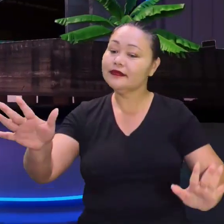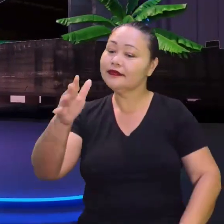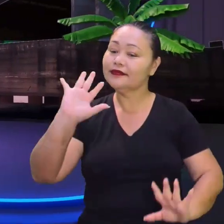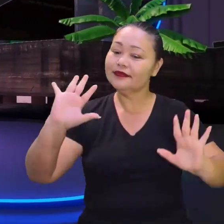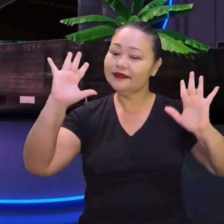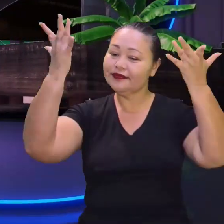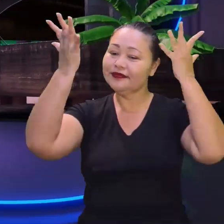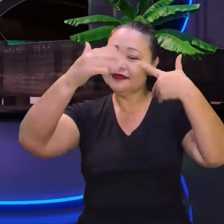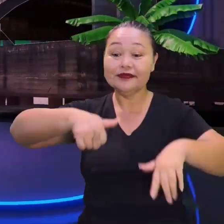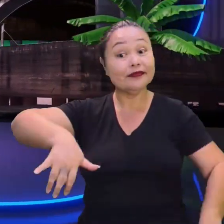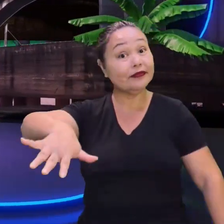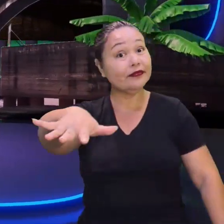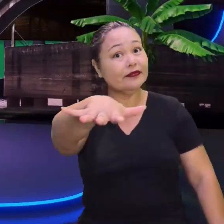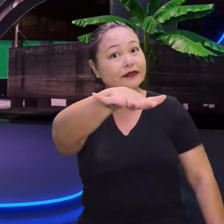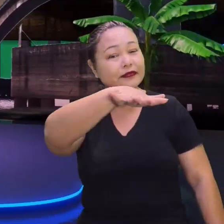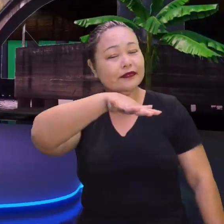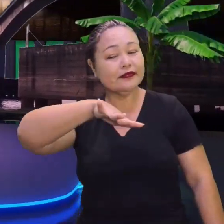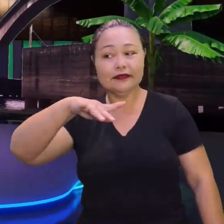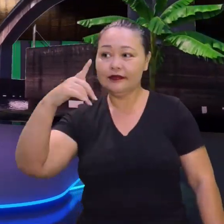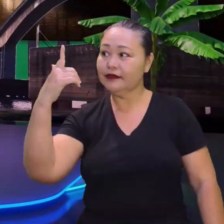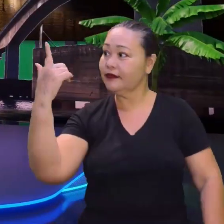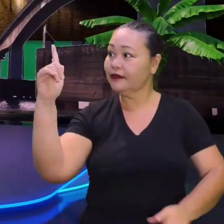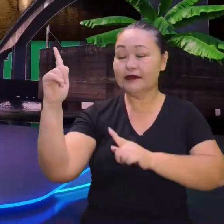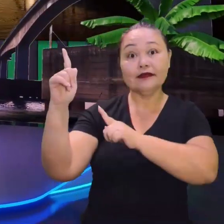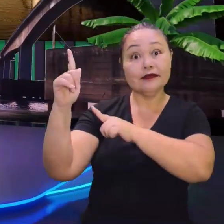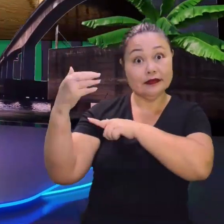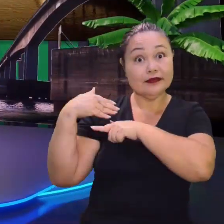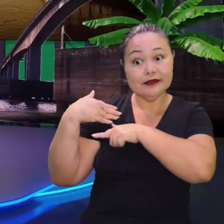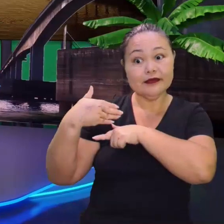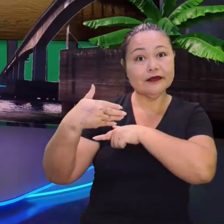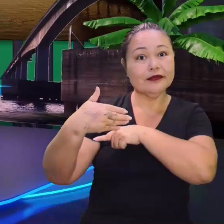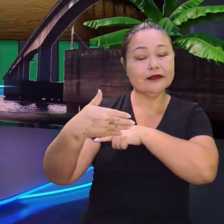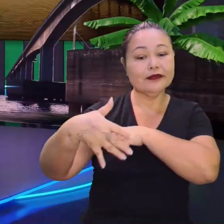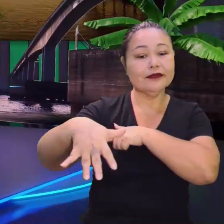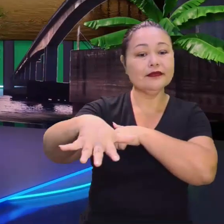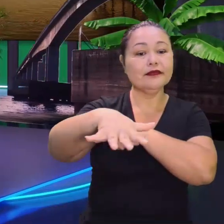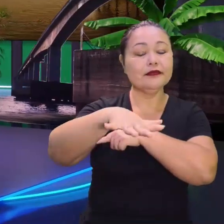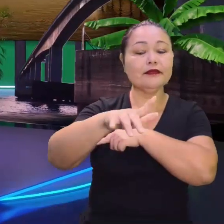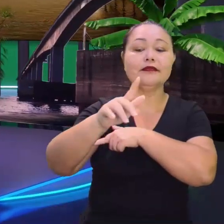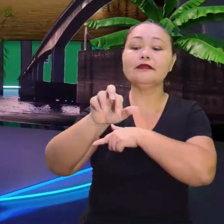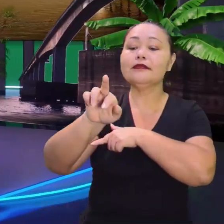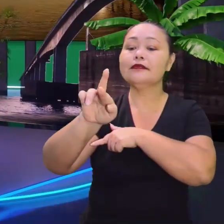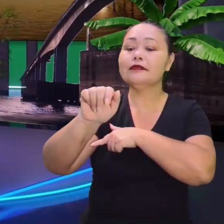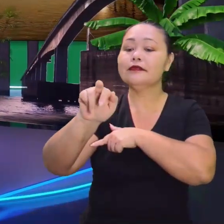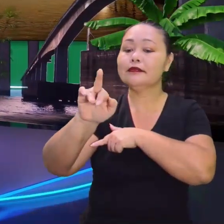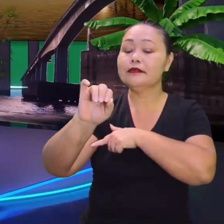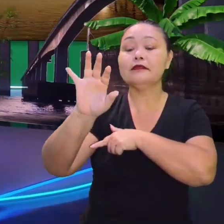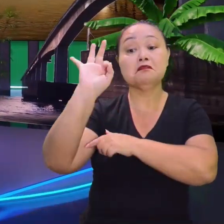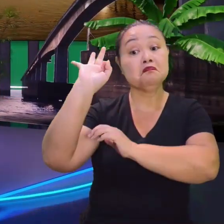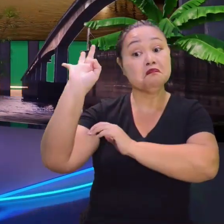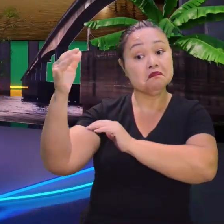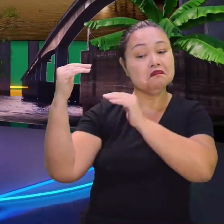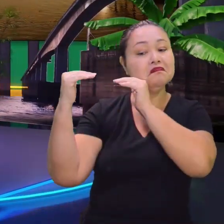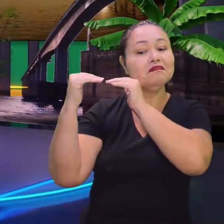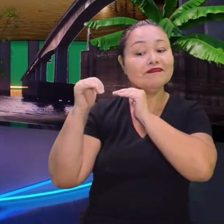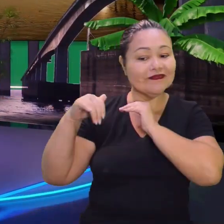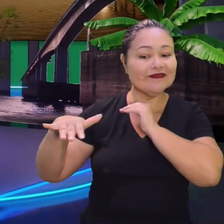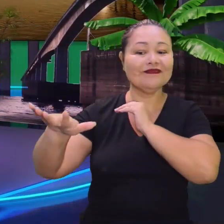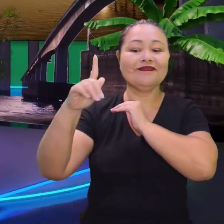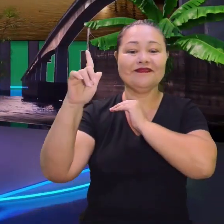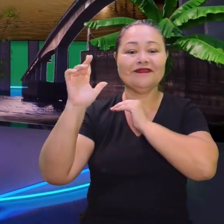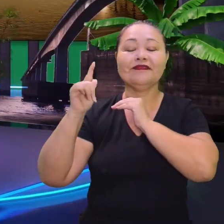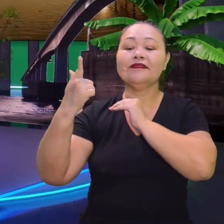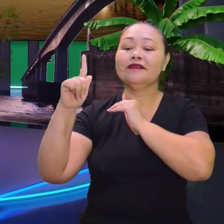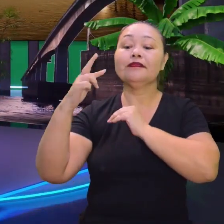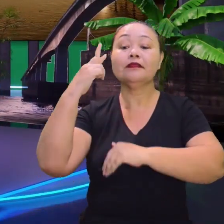Salve, salve, galera! Geografia na área, Rogério. Exato, professor Jorge. Geografia na área